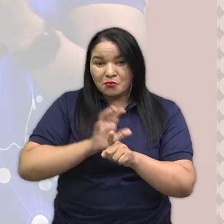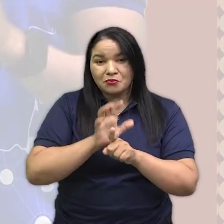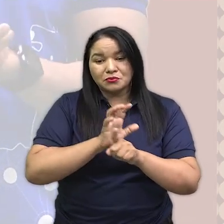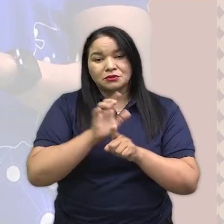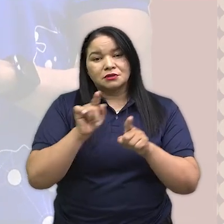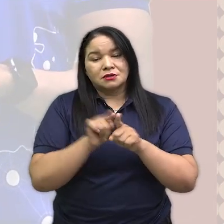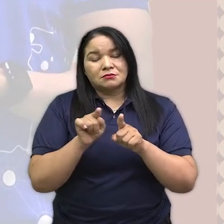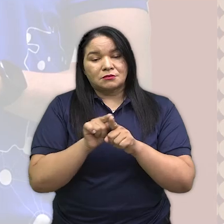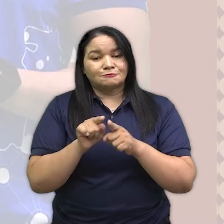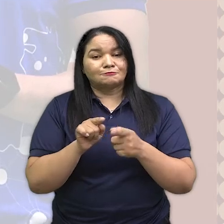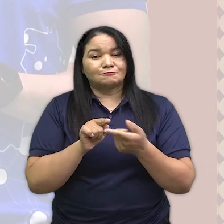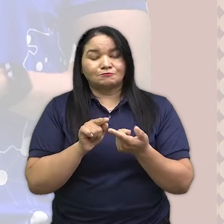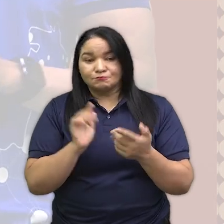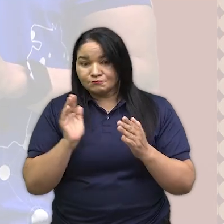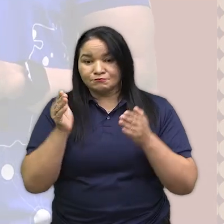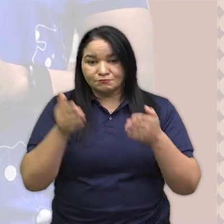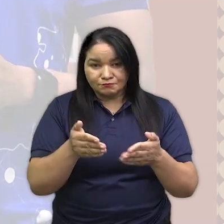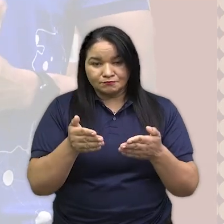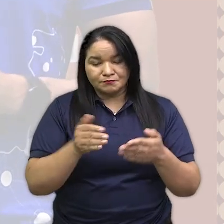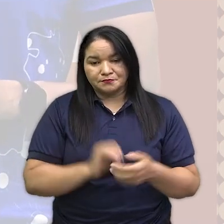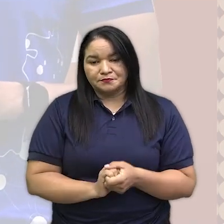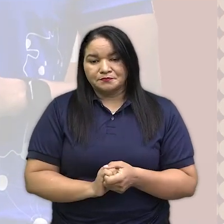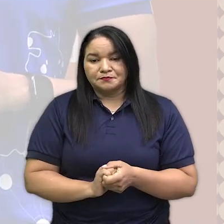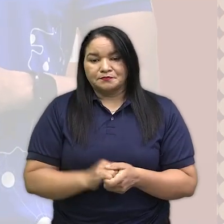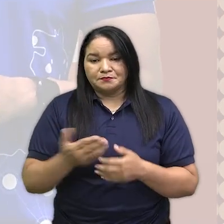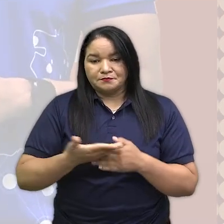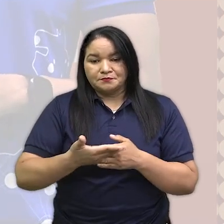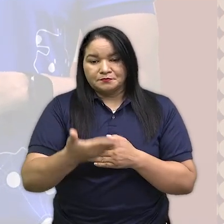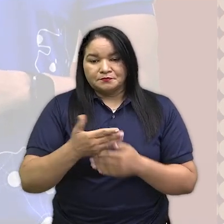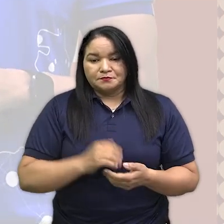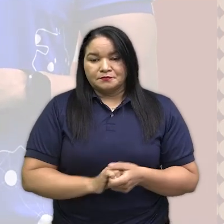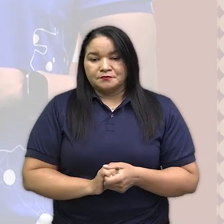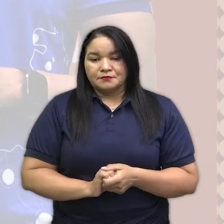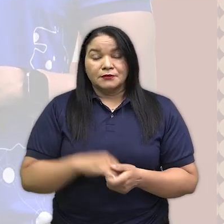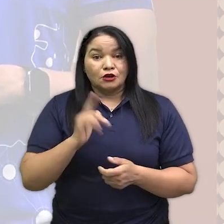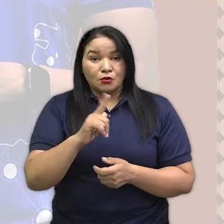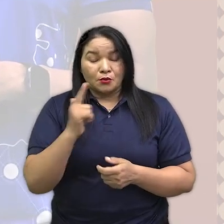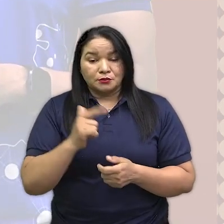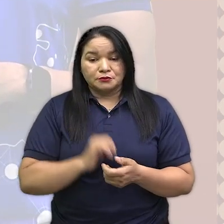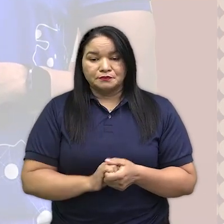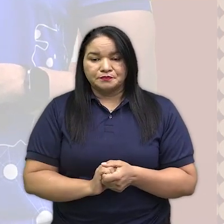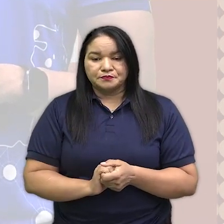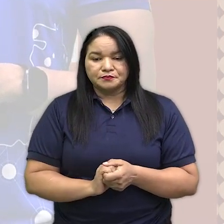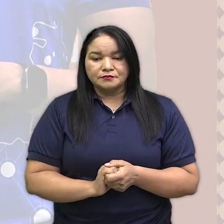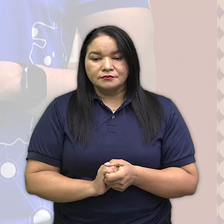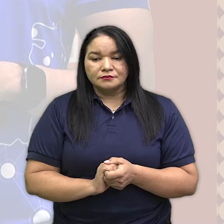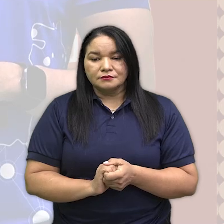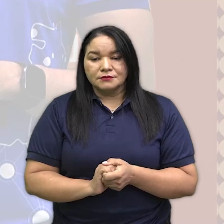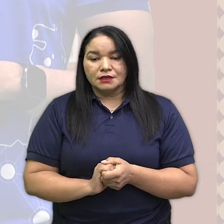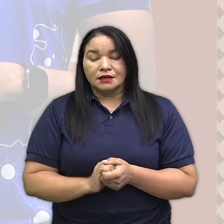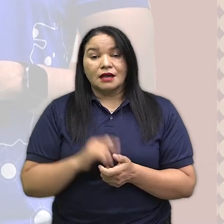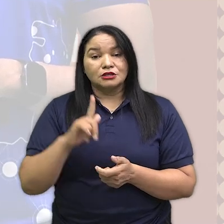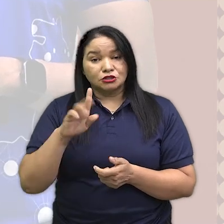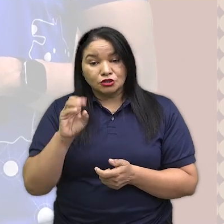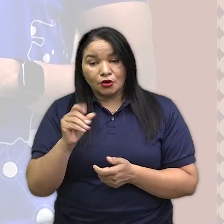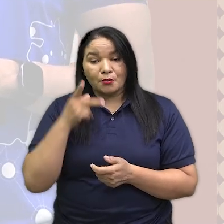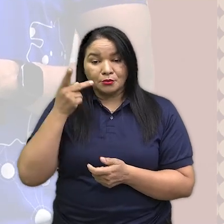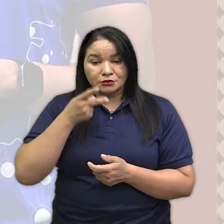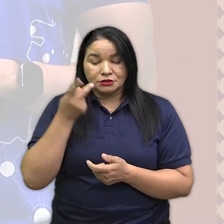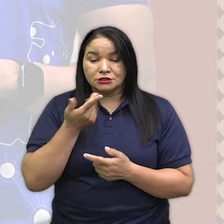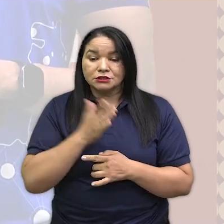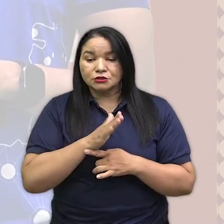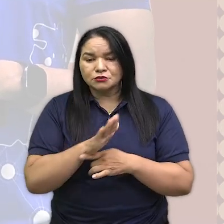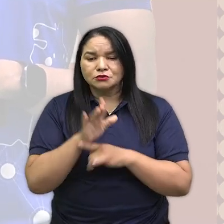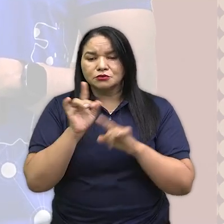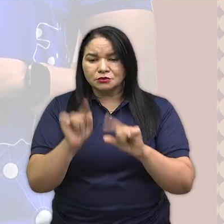alguma situação específica, certo? Dando continuidade, eu gostaria de destacar mais um tópico. A geopolítica, ela contribui para a